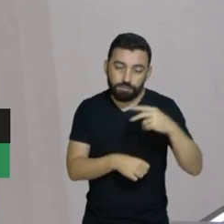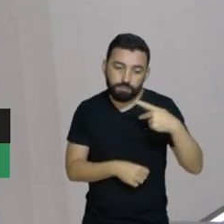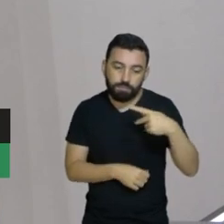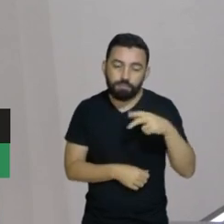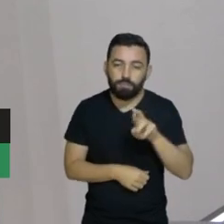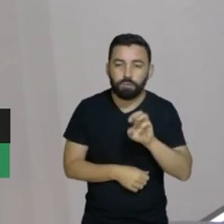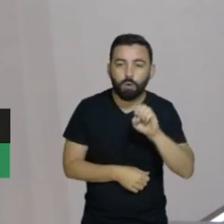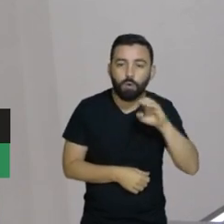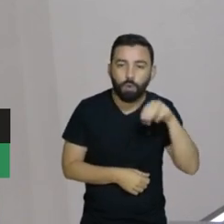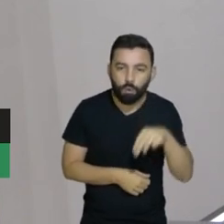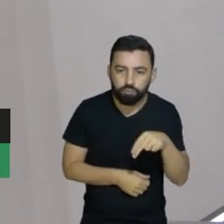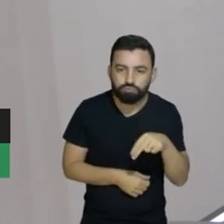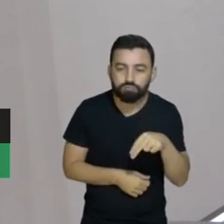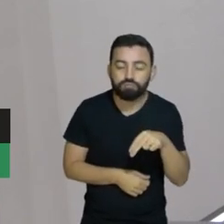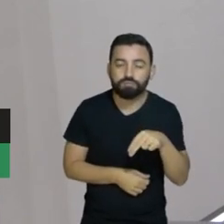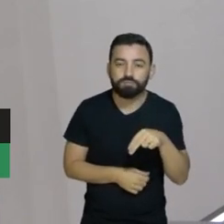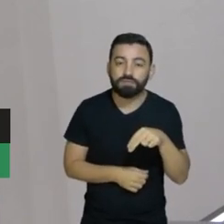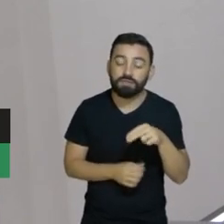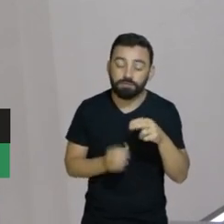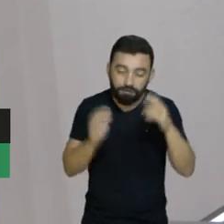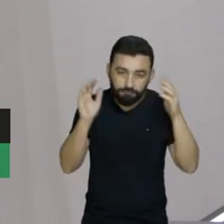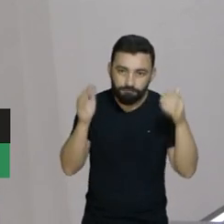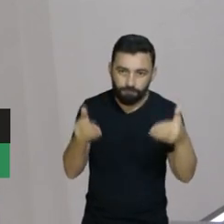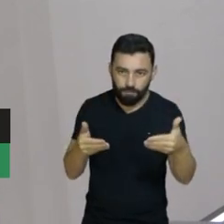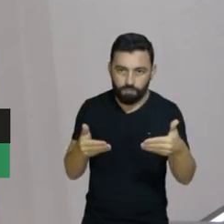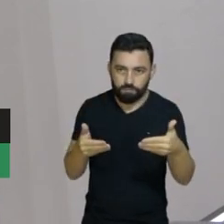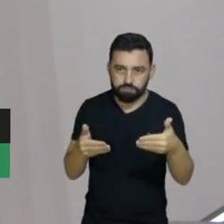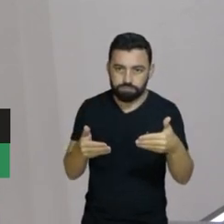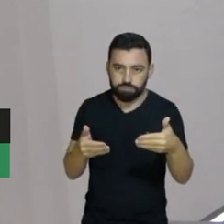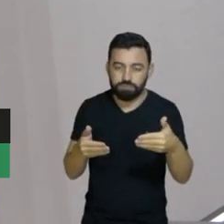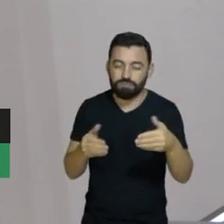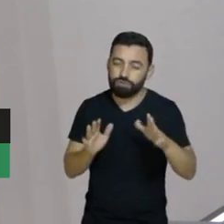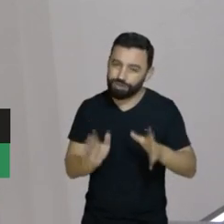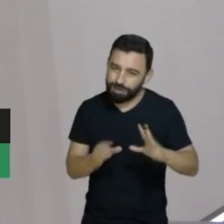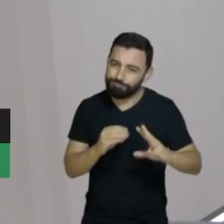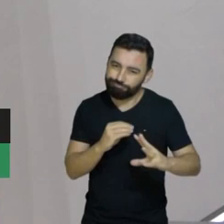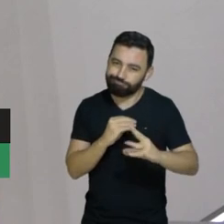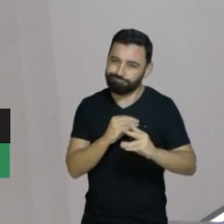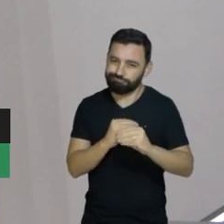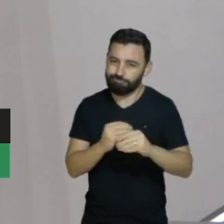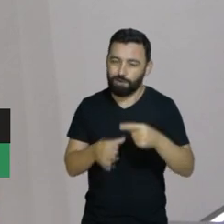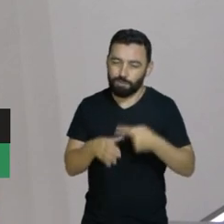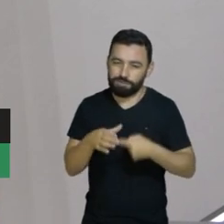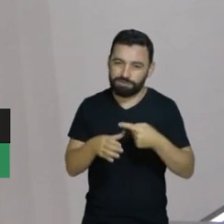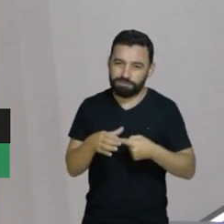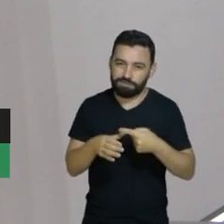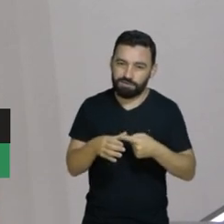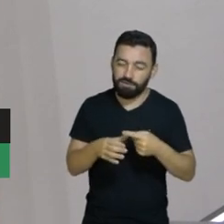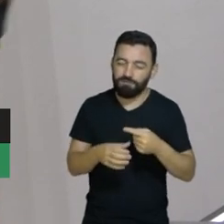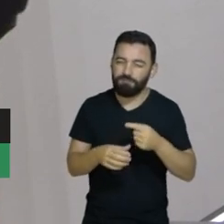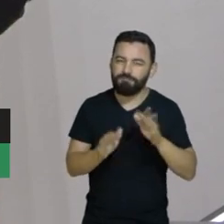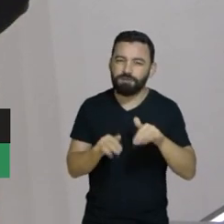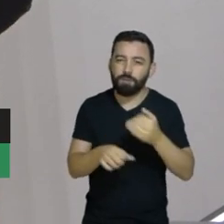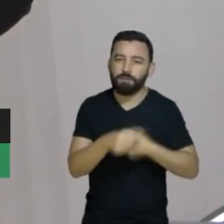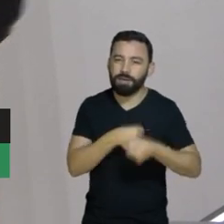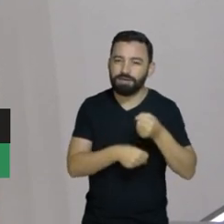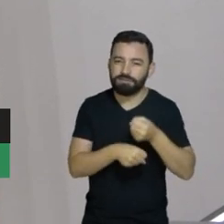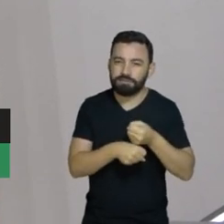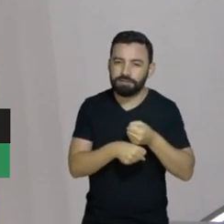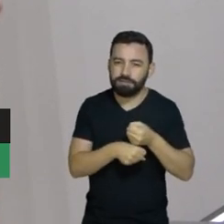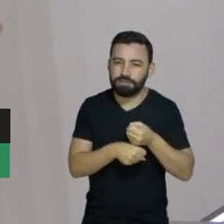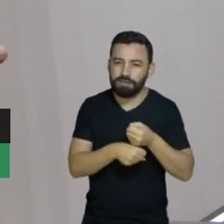estadual, aí sim, voltada para o que foi acoplado a esta comissão no final do ano passado, com